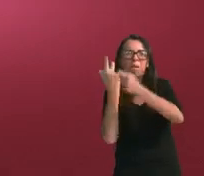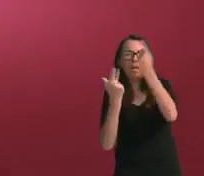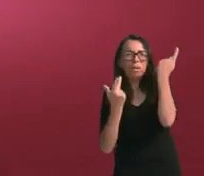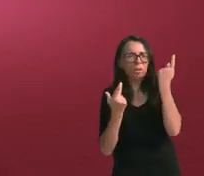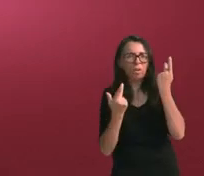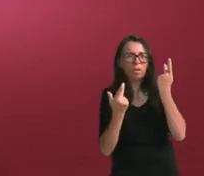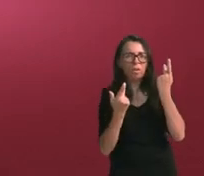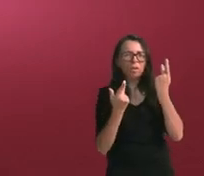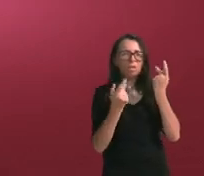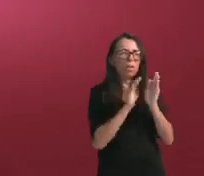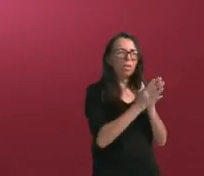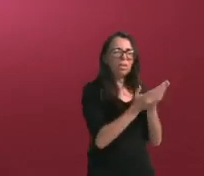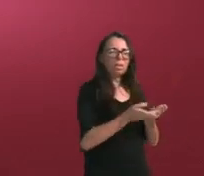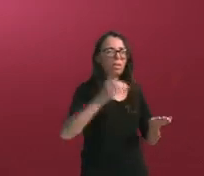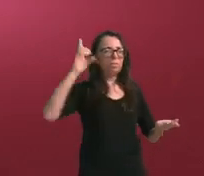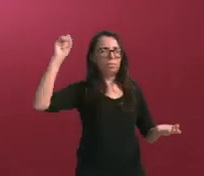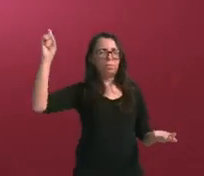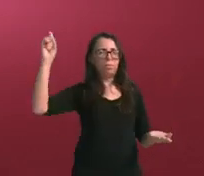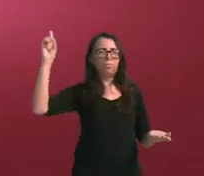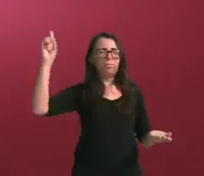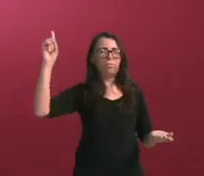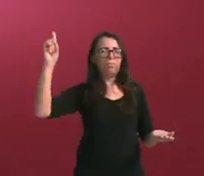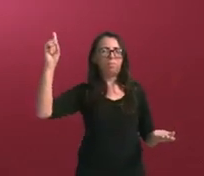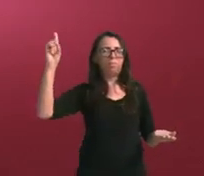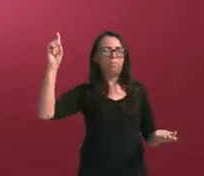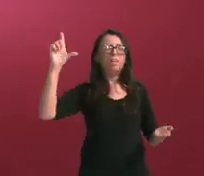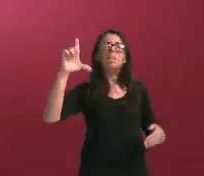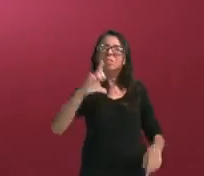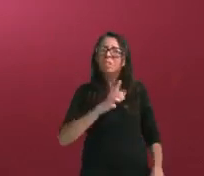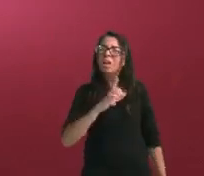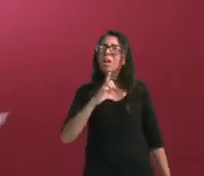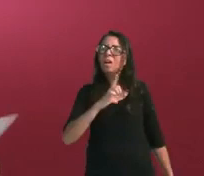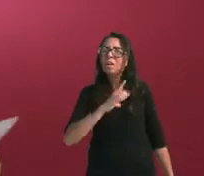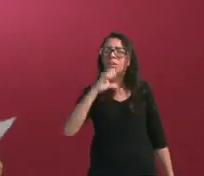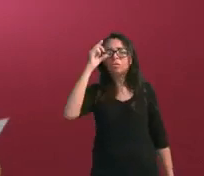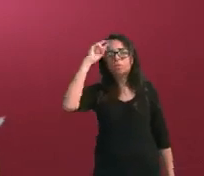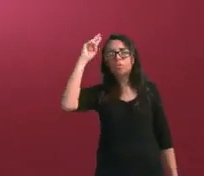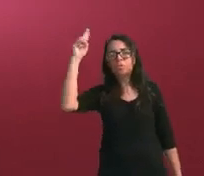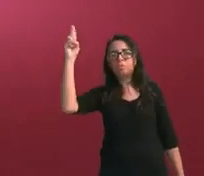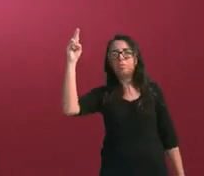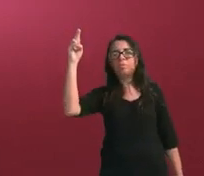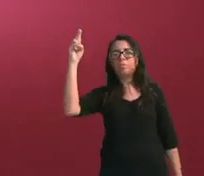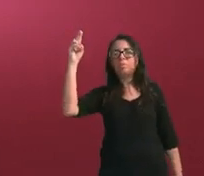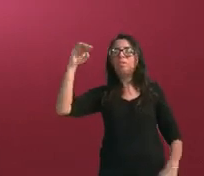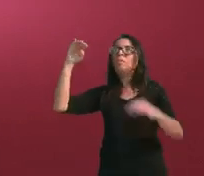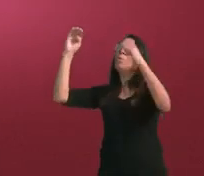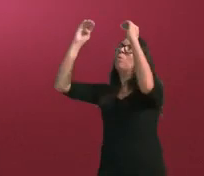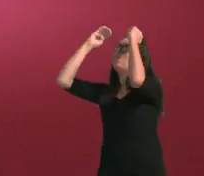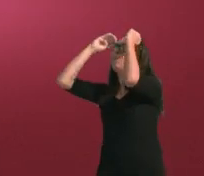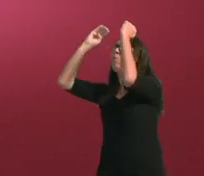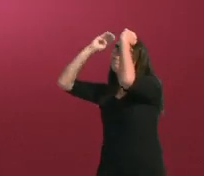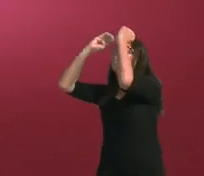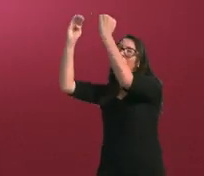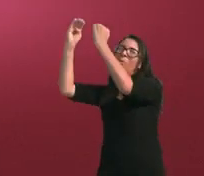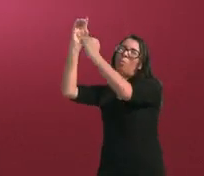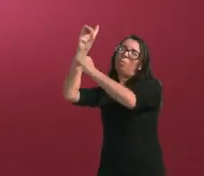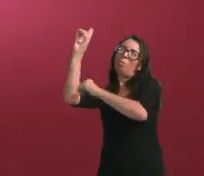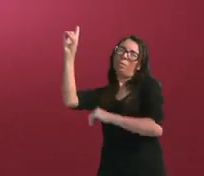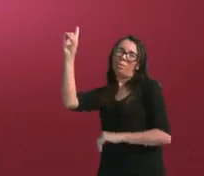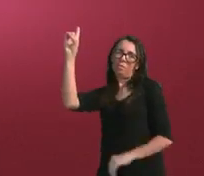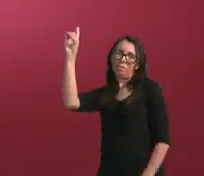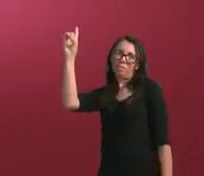outras passagens de obediência e de vitória. Quando o povo ouvia, os